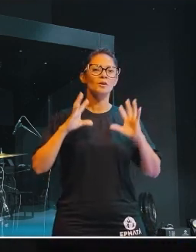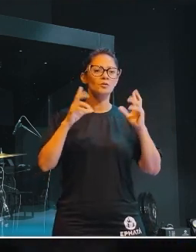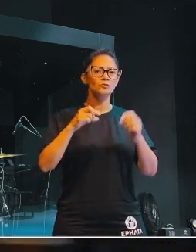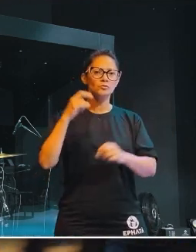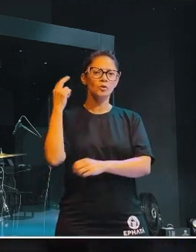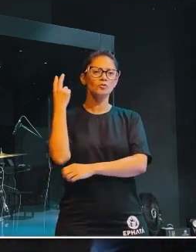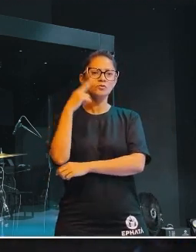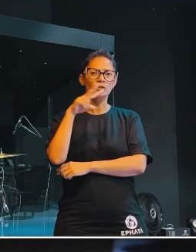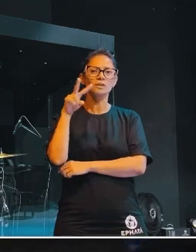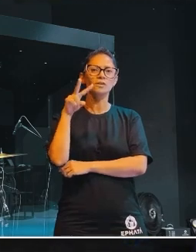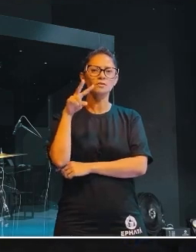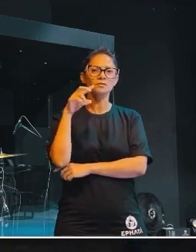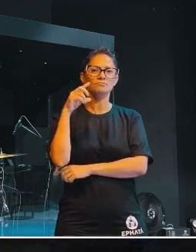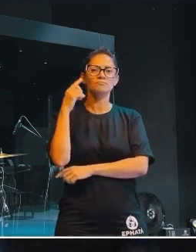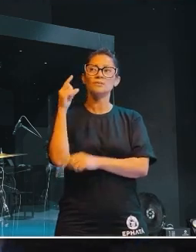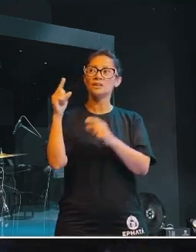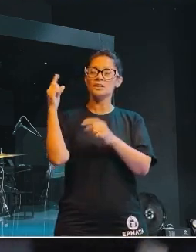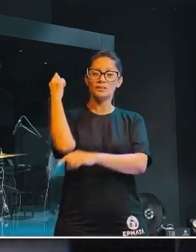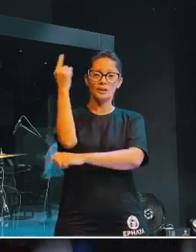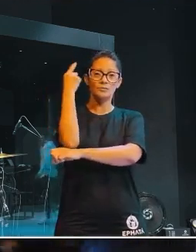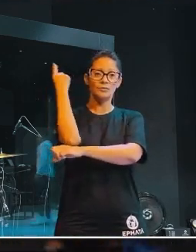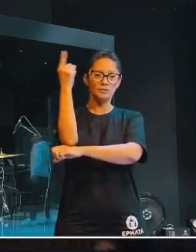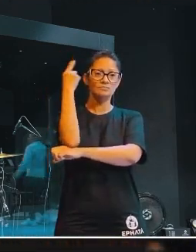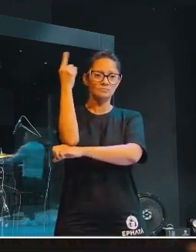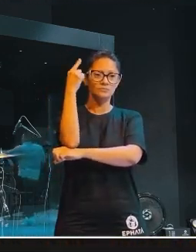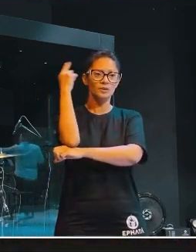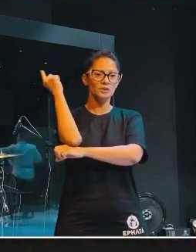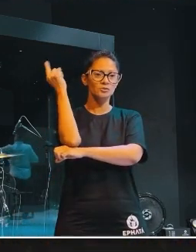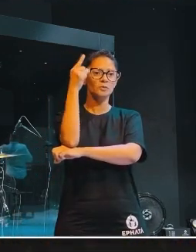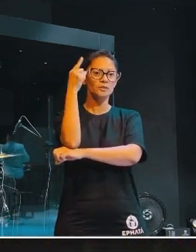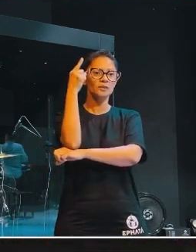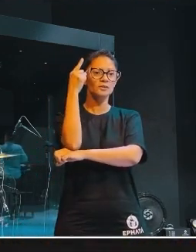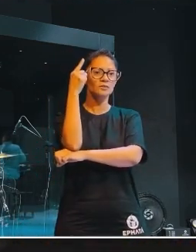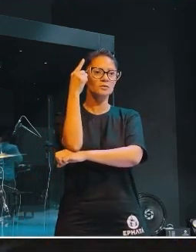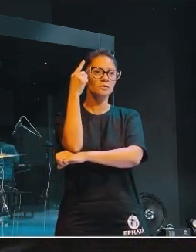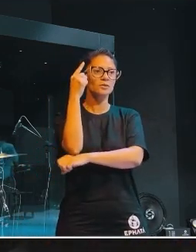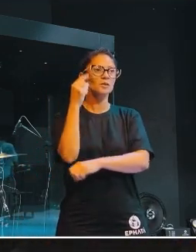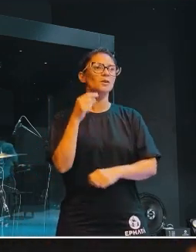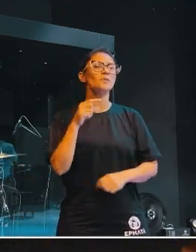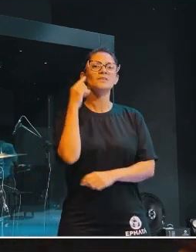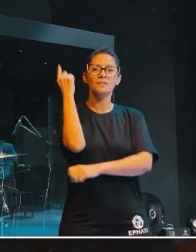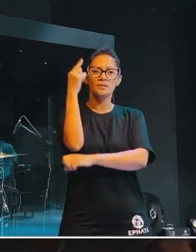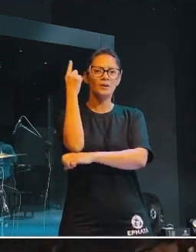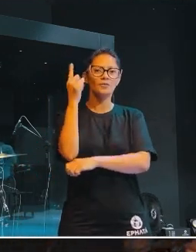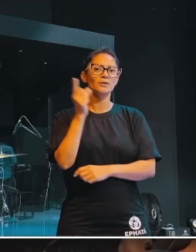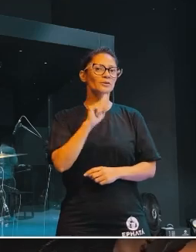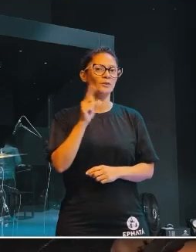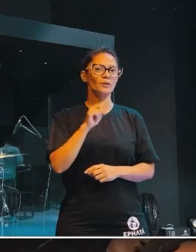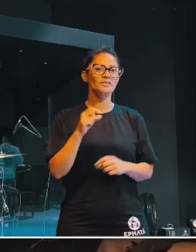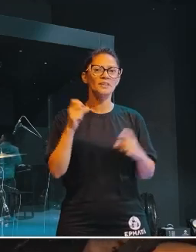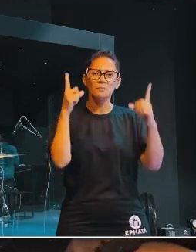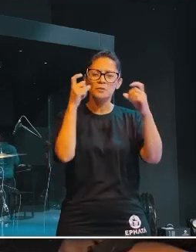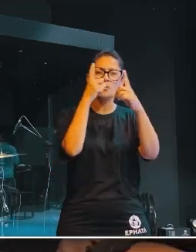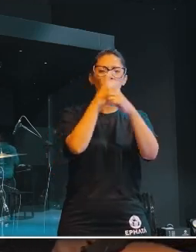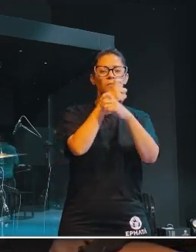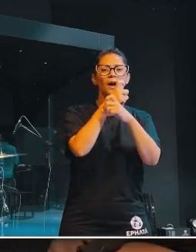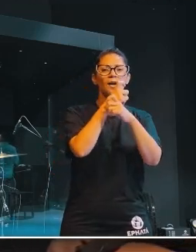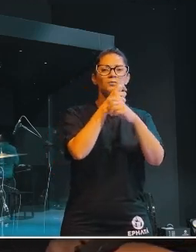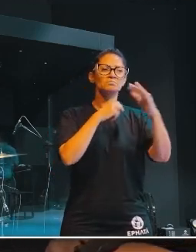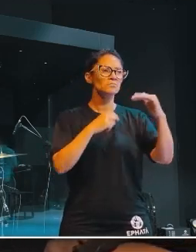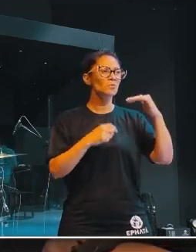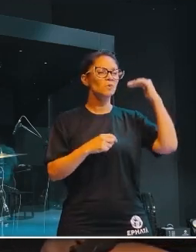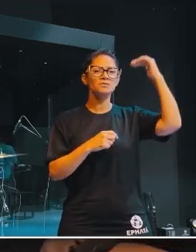gigante. Davi está olhando para o dedo. Por quê, pastor? Porque Davi não está preocupado com o tamanho do gigante. Davi não